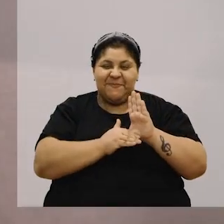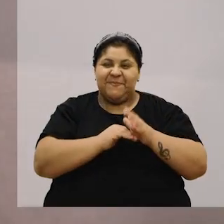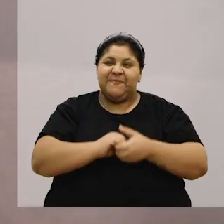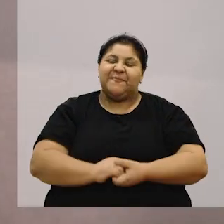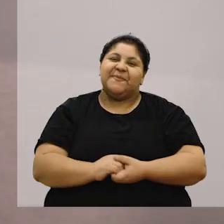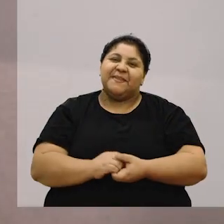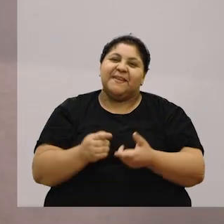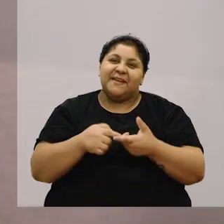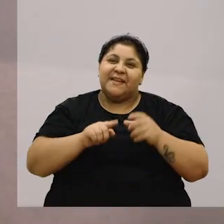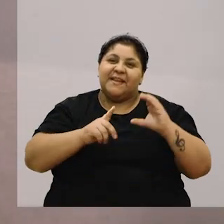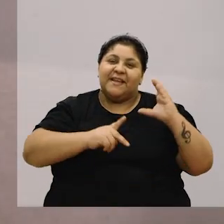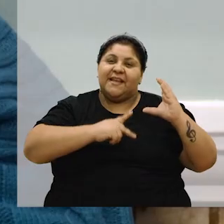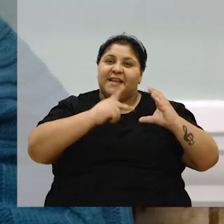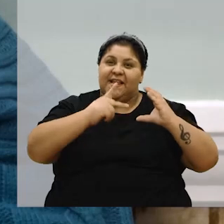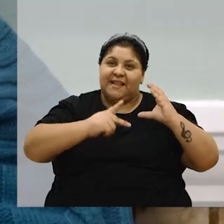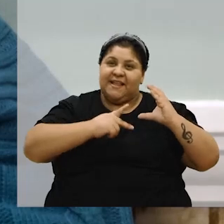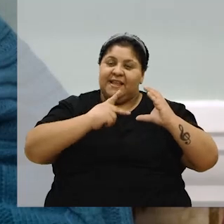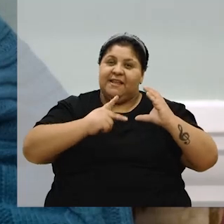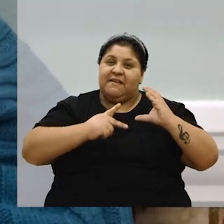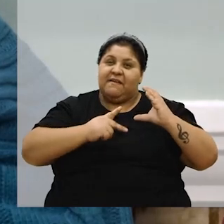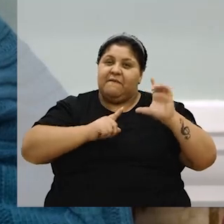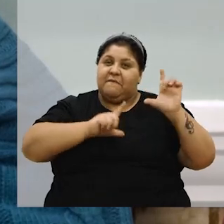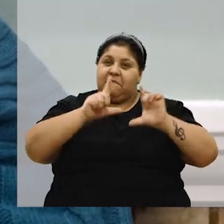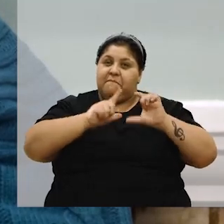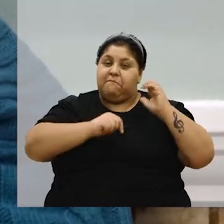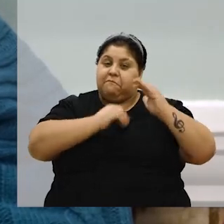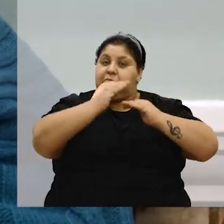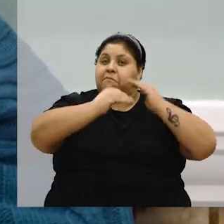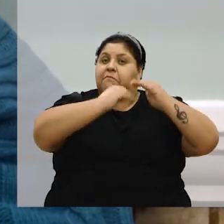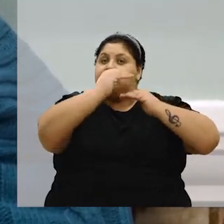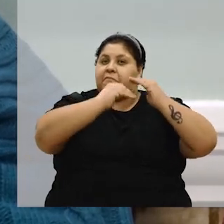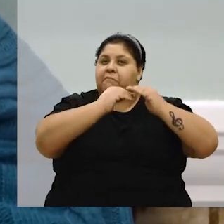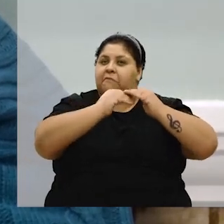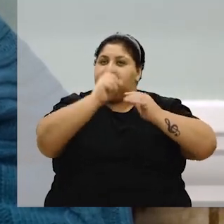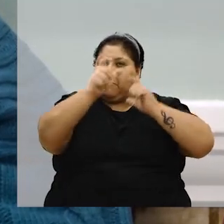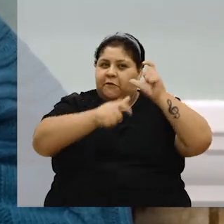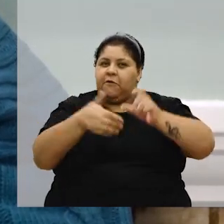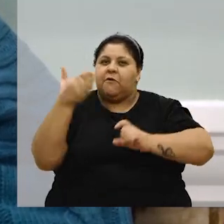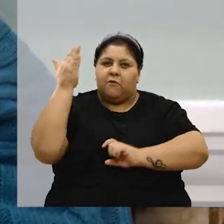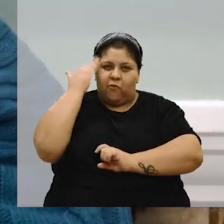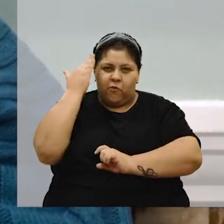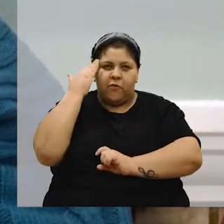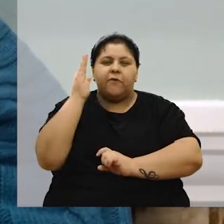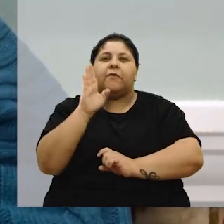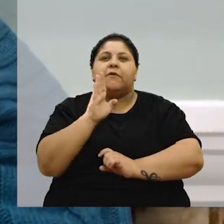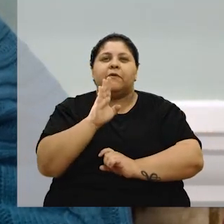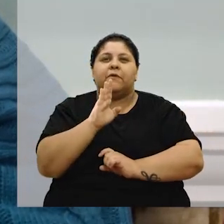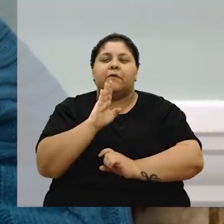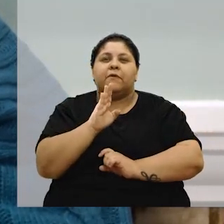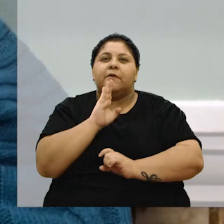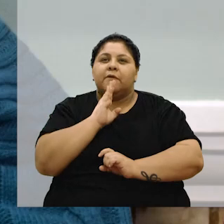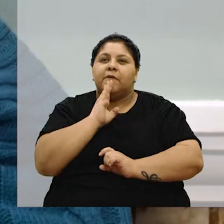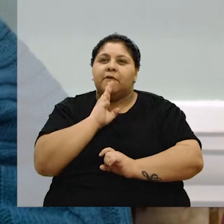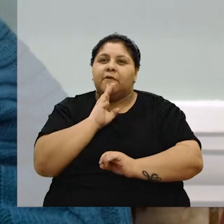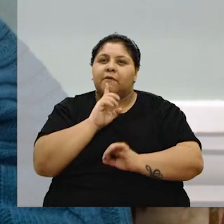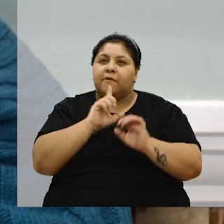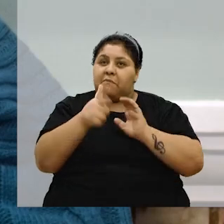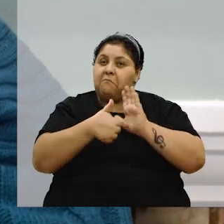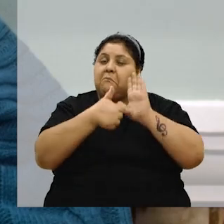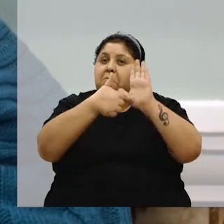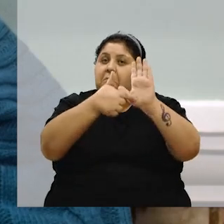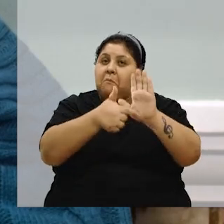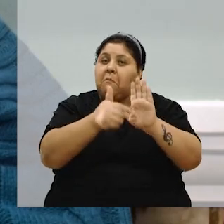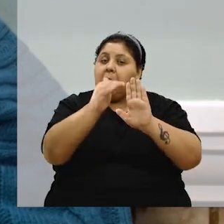sendo nada, mas a TV Câmara cresceu. O pessoal conhece, sabe. A TV Câmara